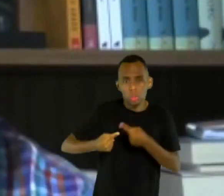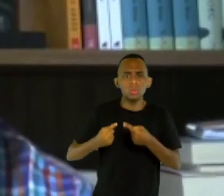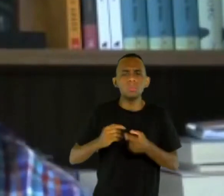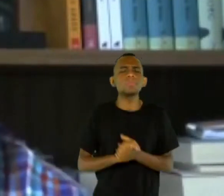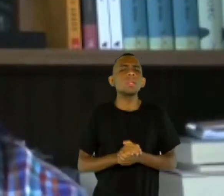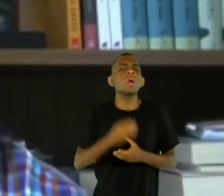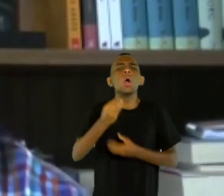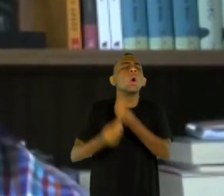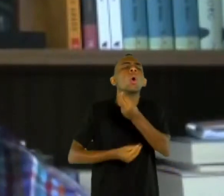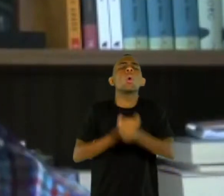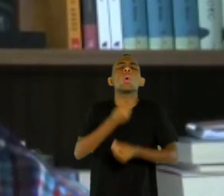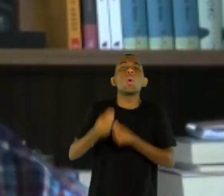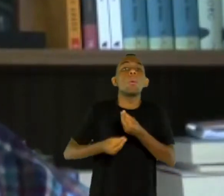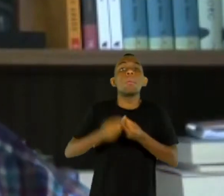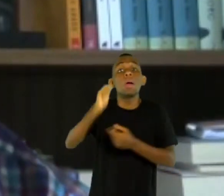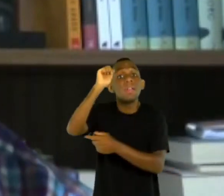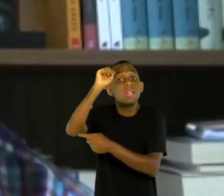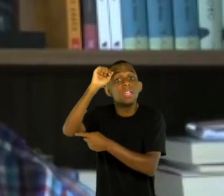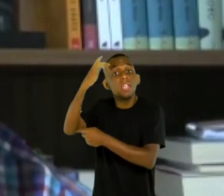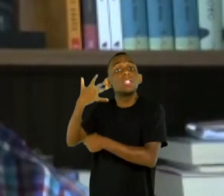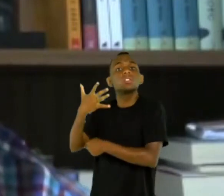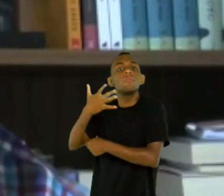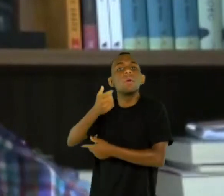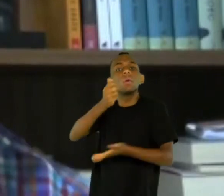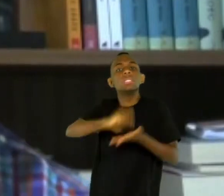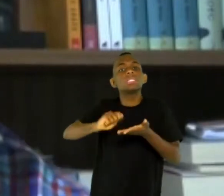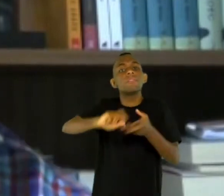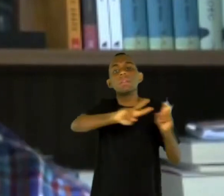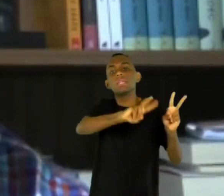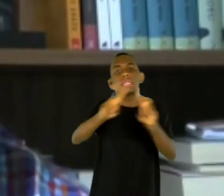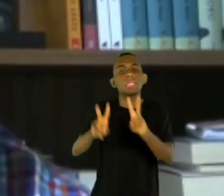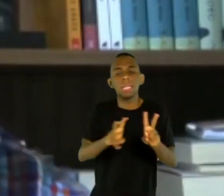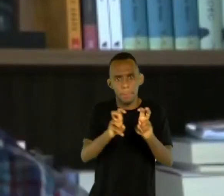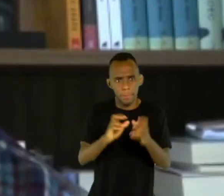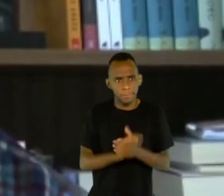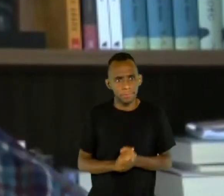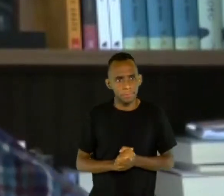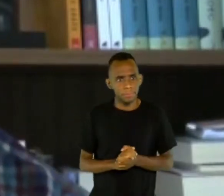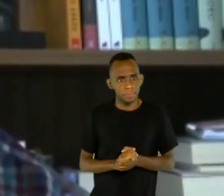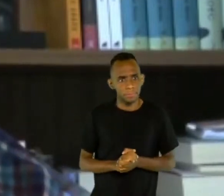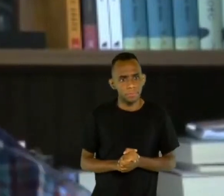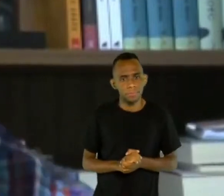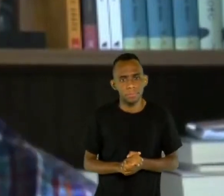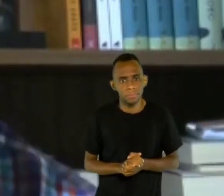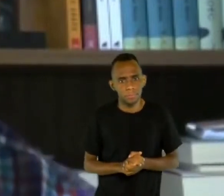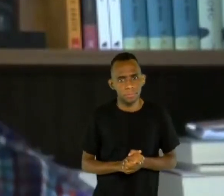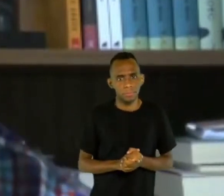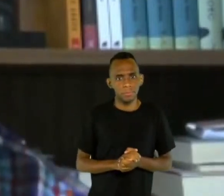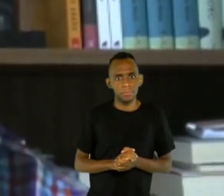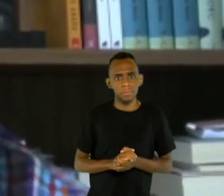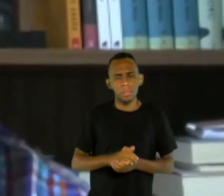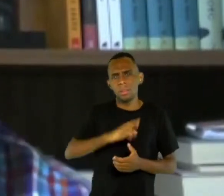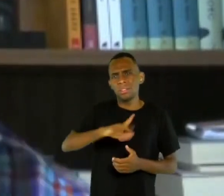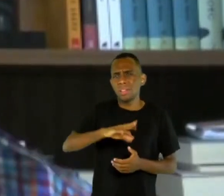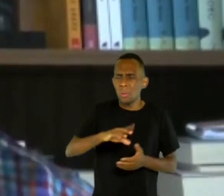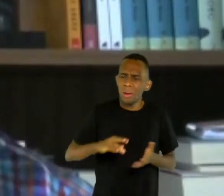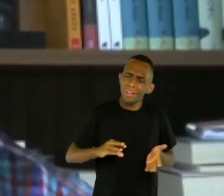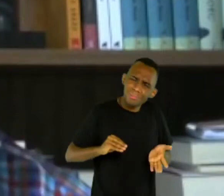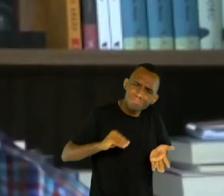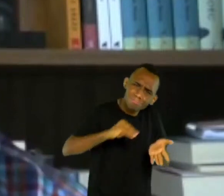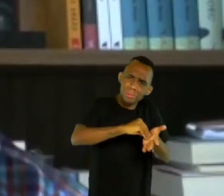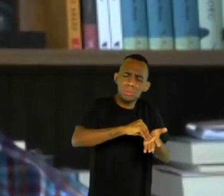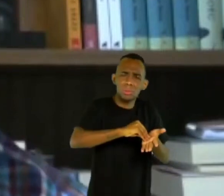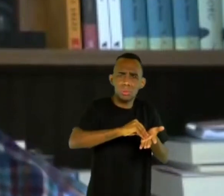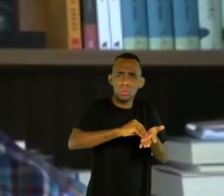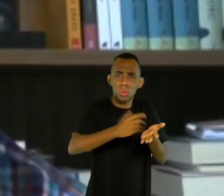você decidiu escrever sobre isso, Sérgio? É algo que não está, parece, no seu livro, e nós